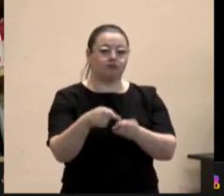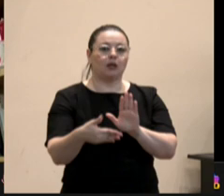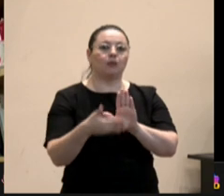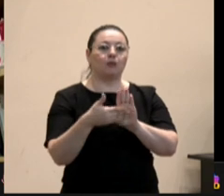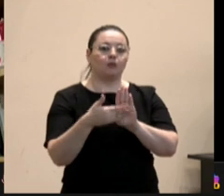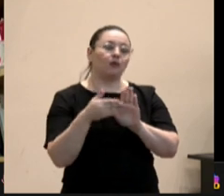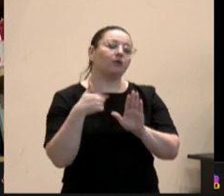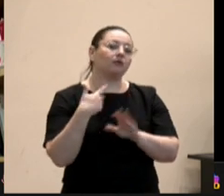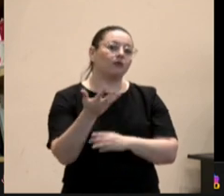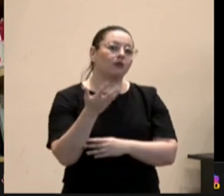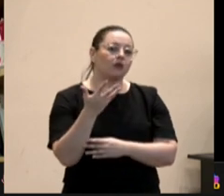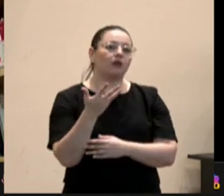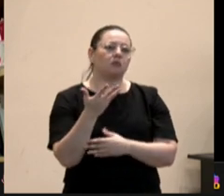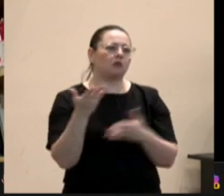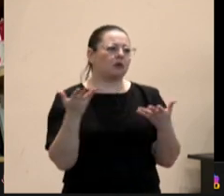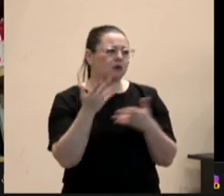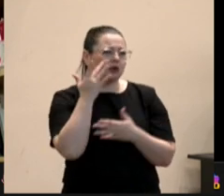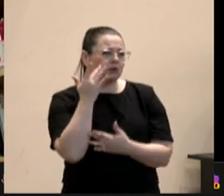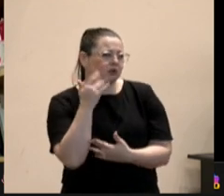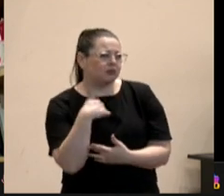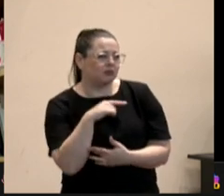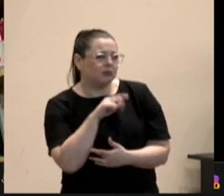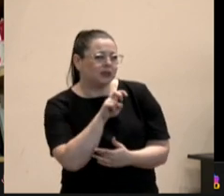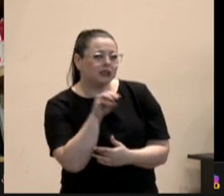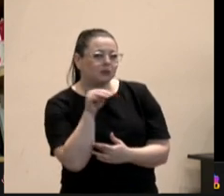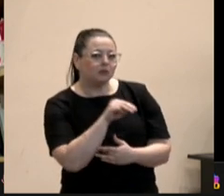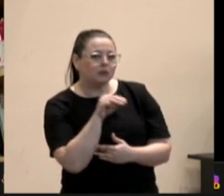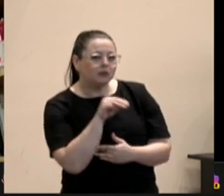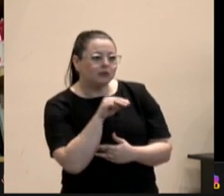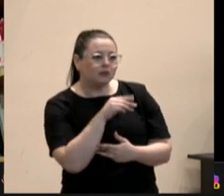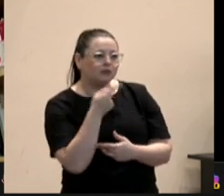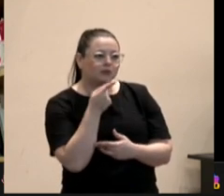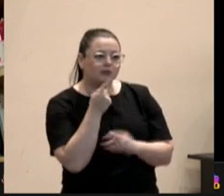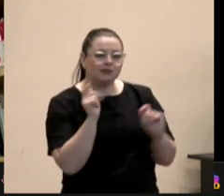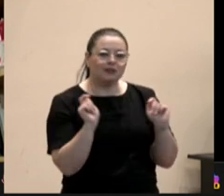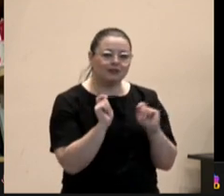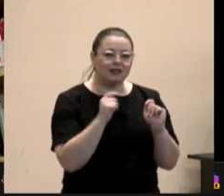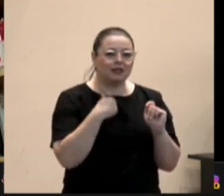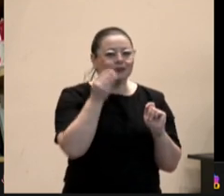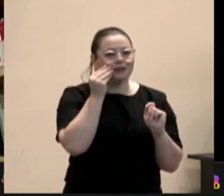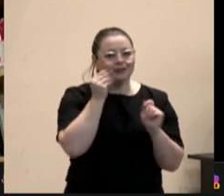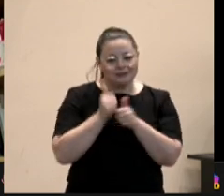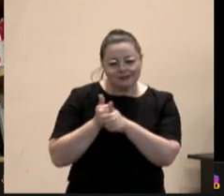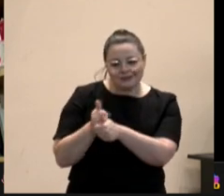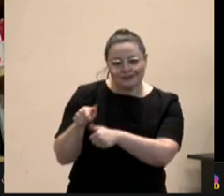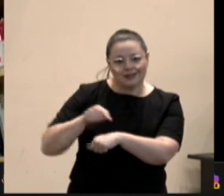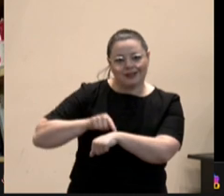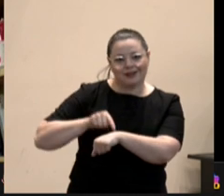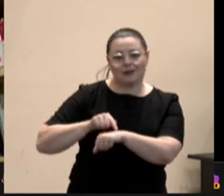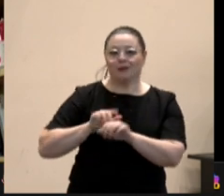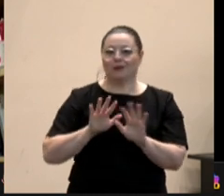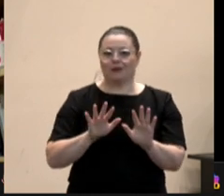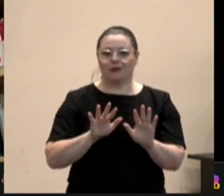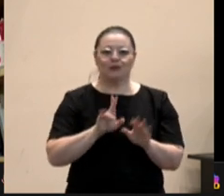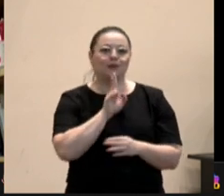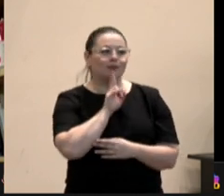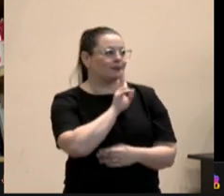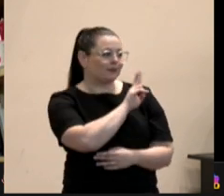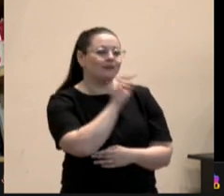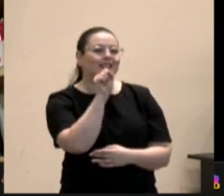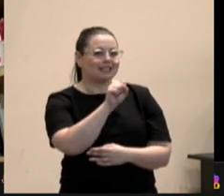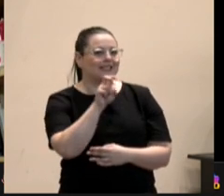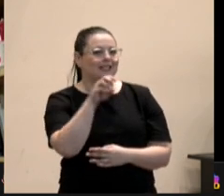para finalizar, eu acho que eu devo ter ainda uns 5 minutos, eu estou tentando acompanhar aqui o relógio. Isso mesmo,